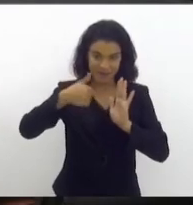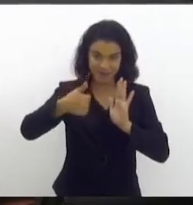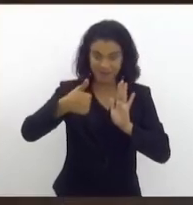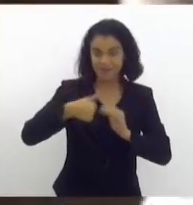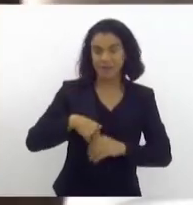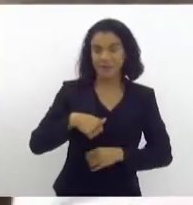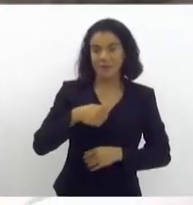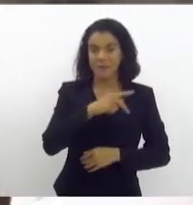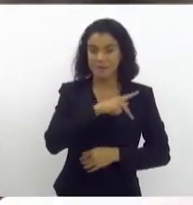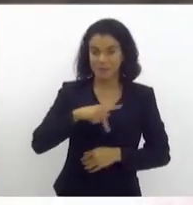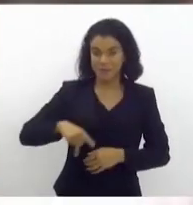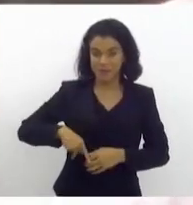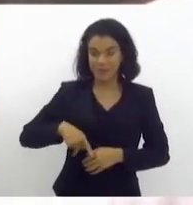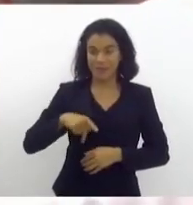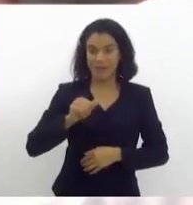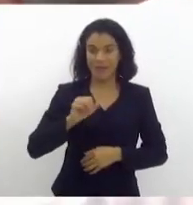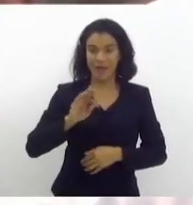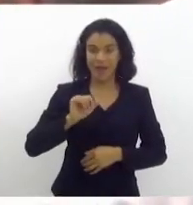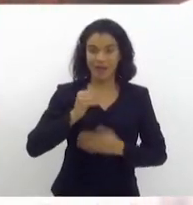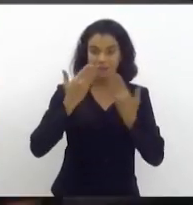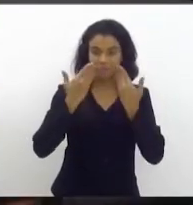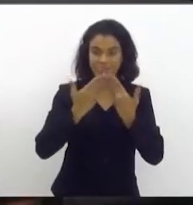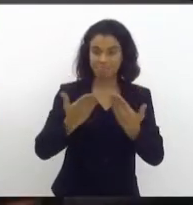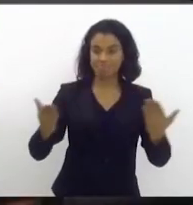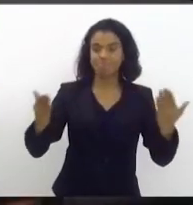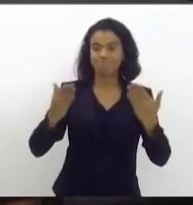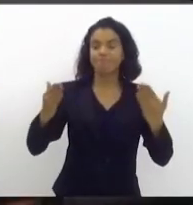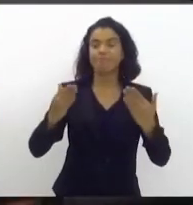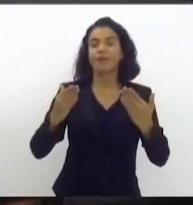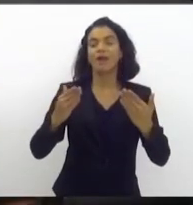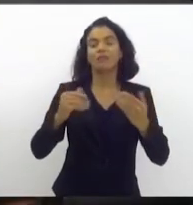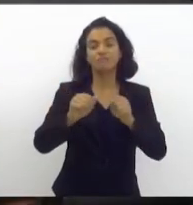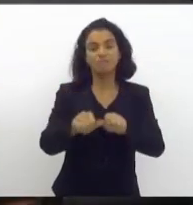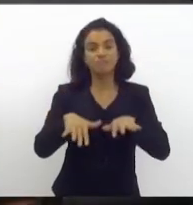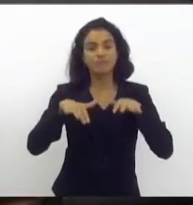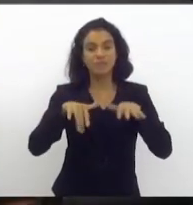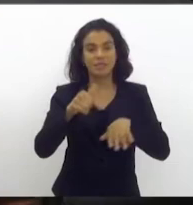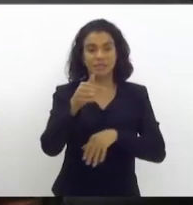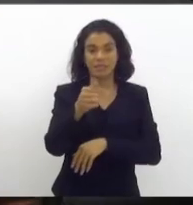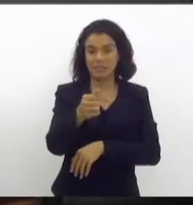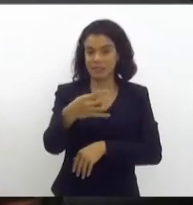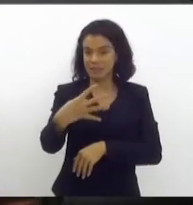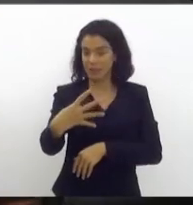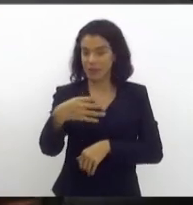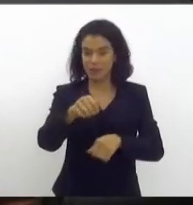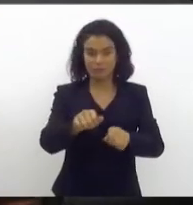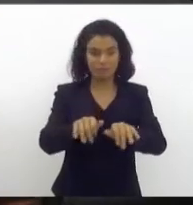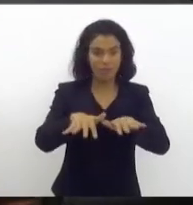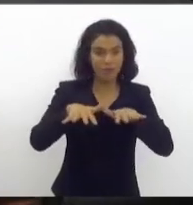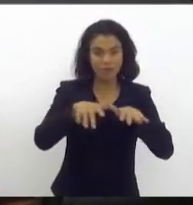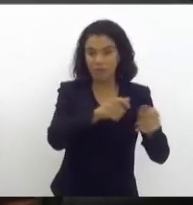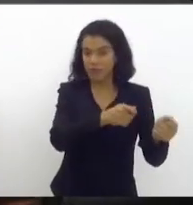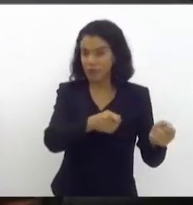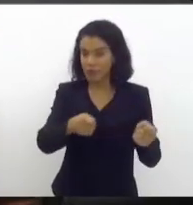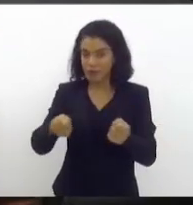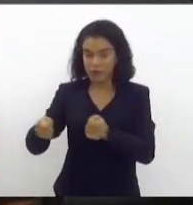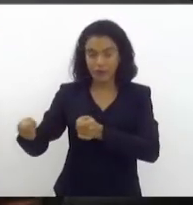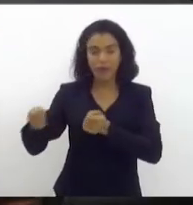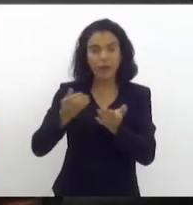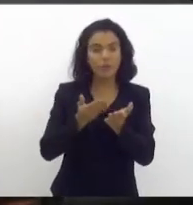senhor presidente ata reflete com exatidão ocorrido na septuagésima quarta sessão ordinária que